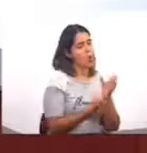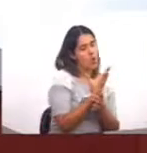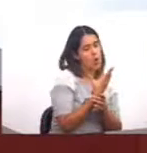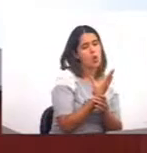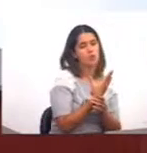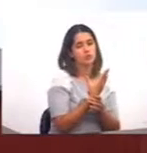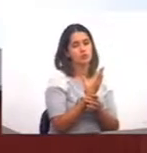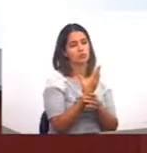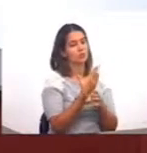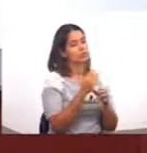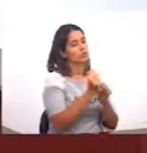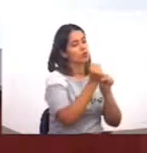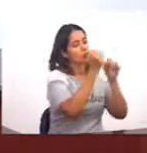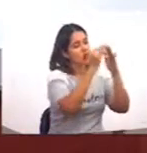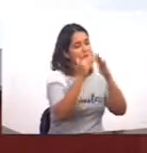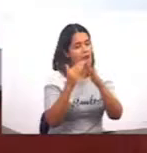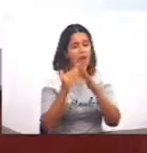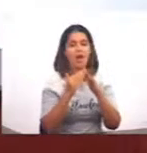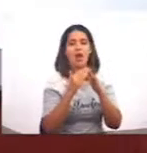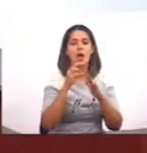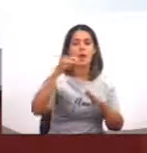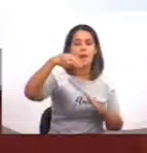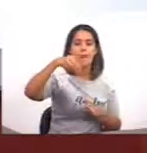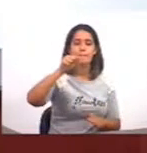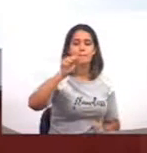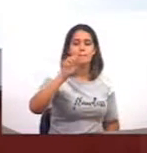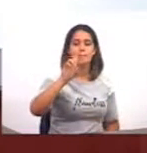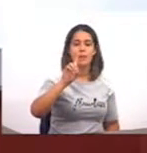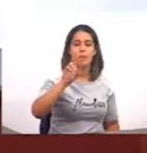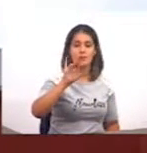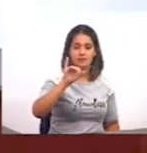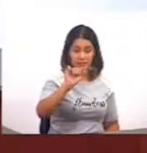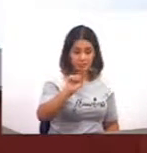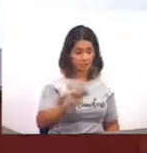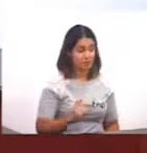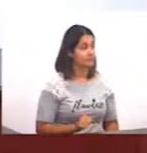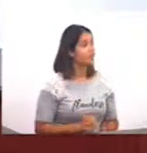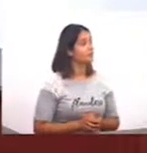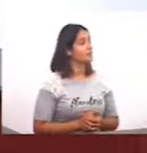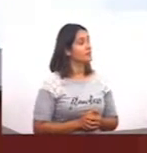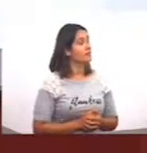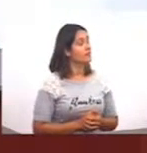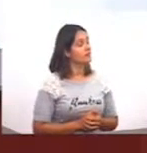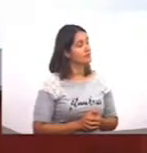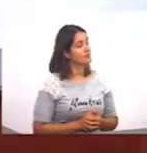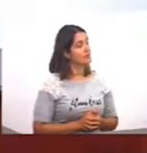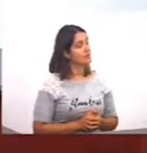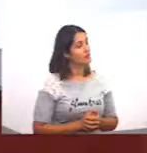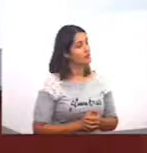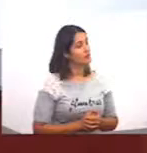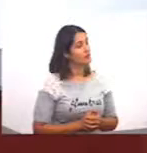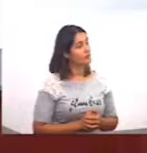problema. Iniciativas da população também foram destaque na fala de Marcelo Coienca. O que essa família fez foi